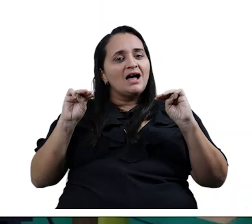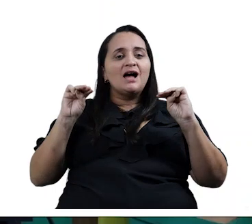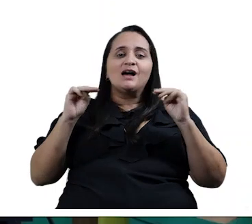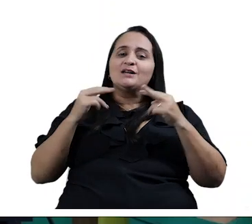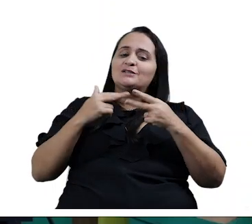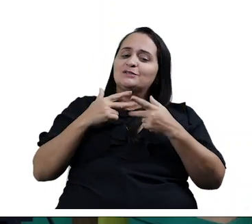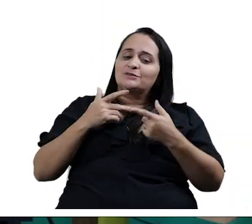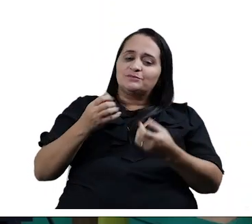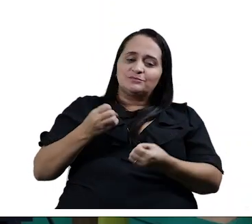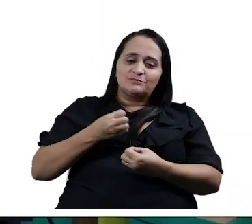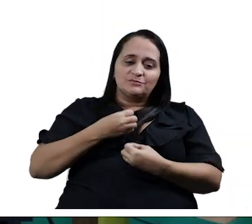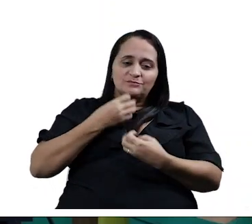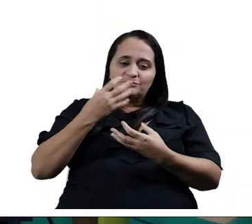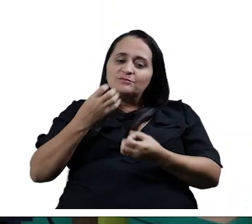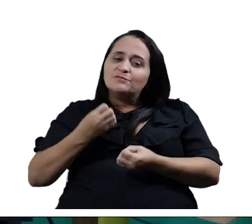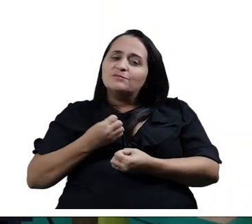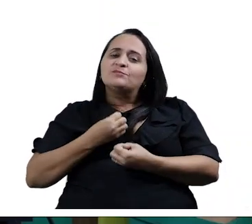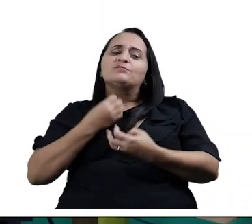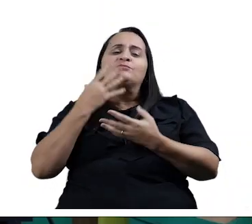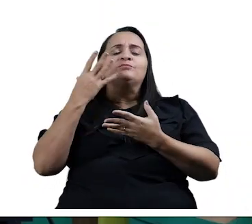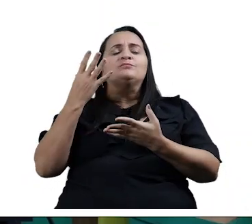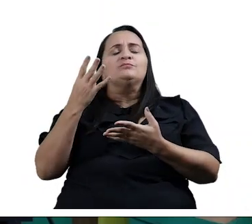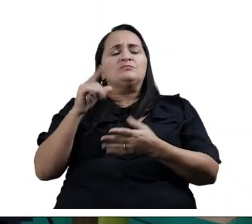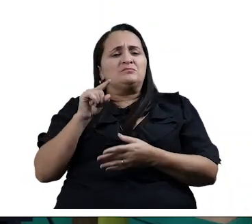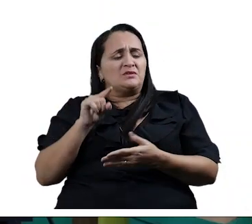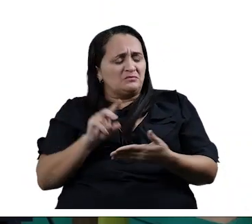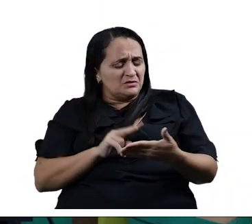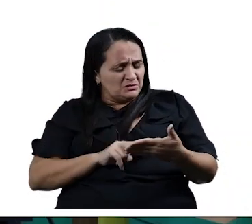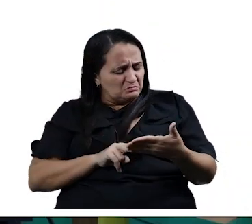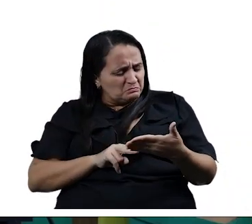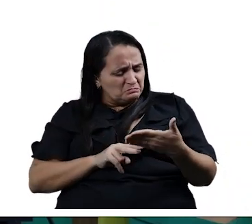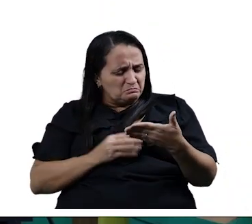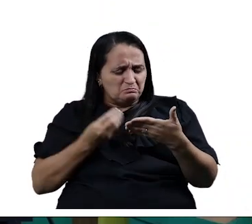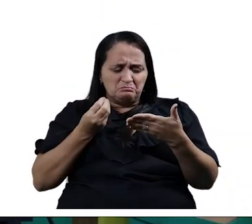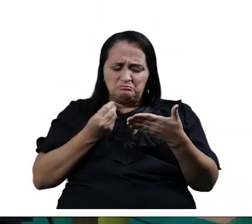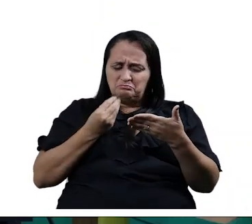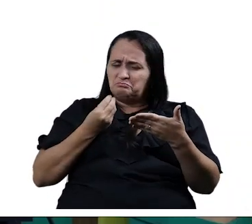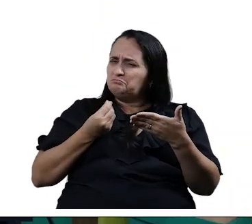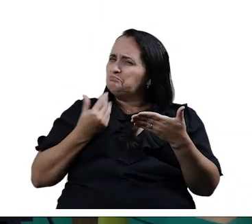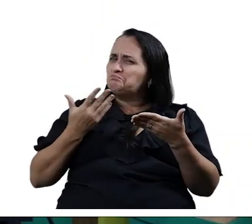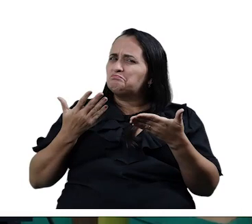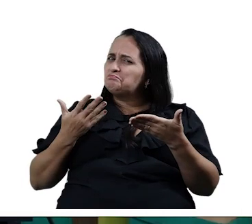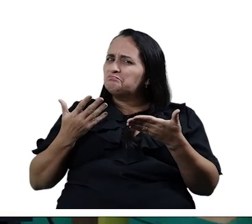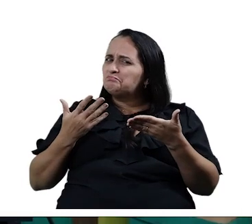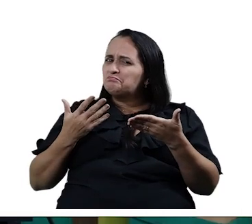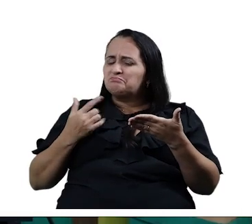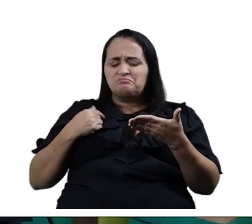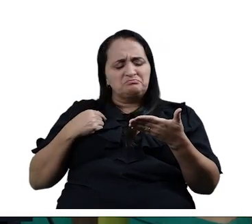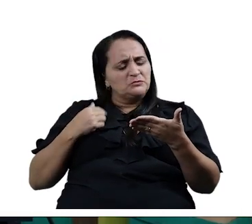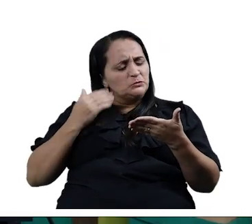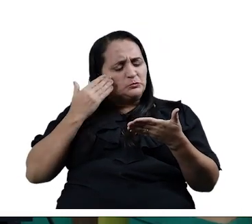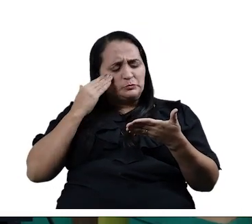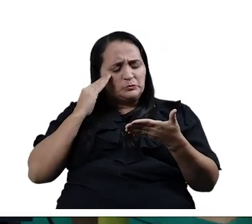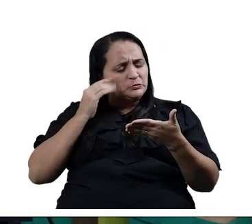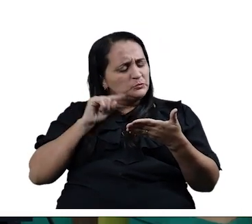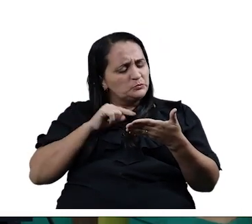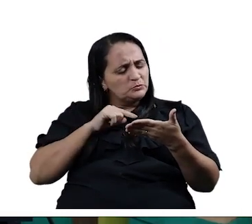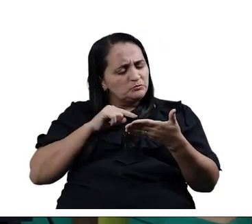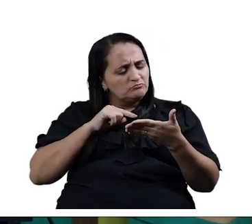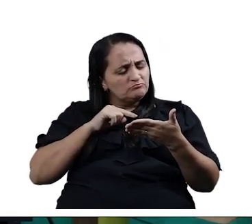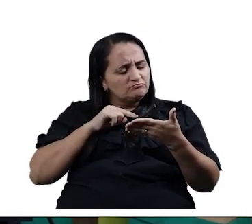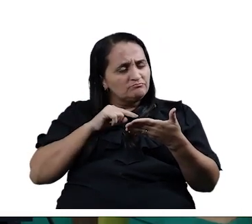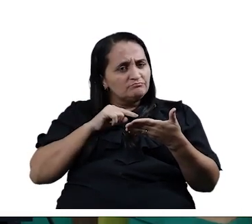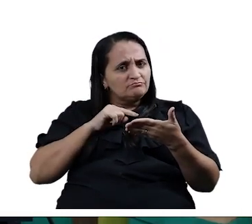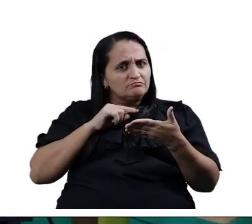vê um poeminha, e para você não faz muito sentido. Às vezes não vai fazer. Por quê? Porque